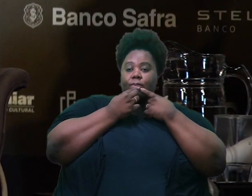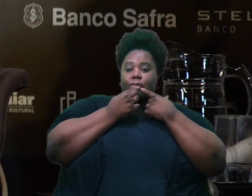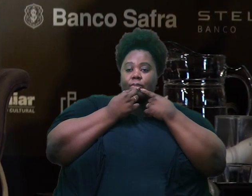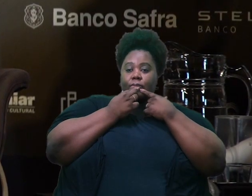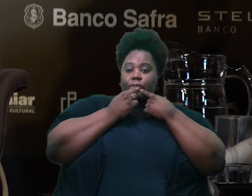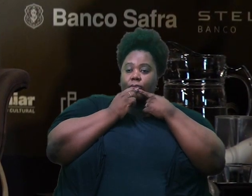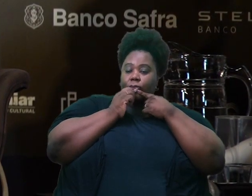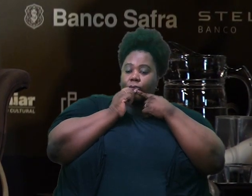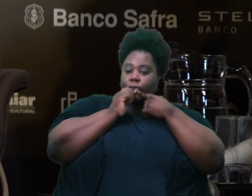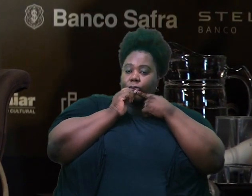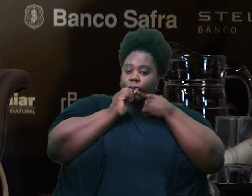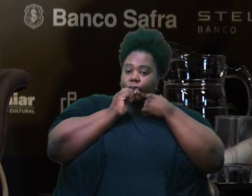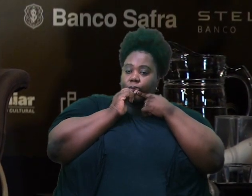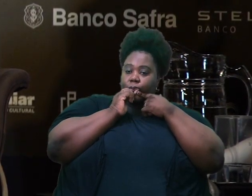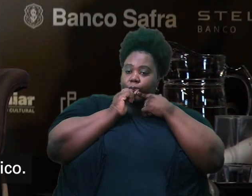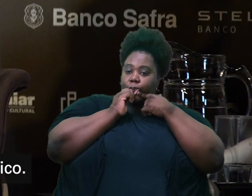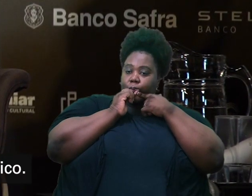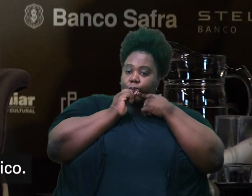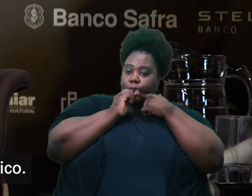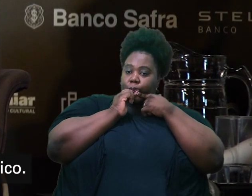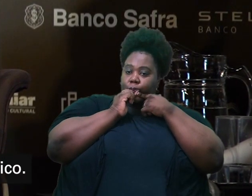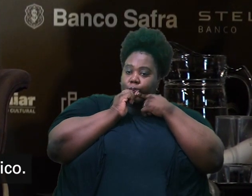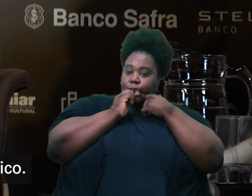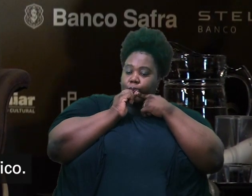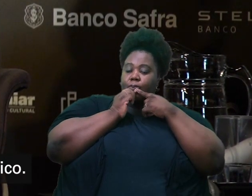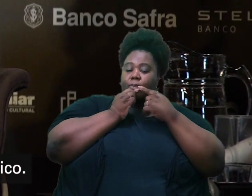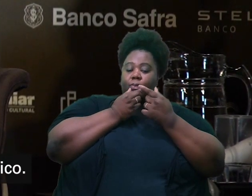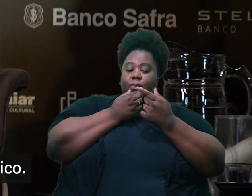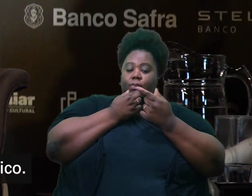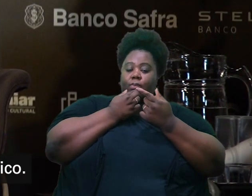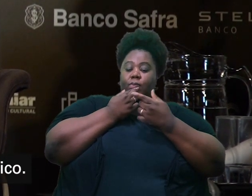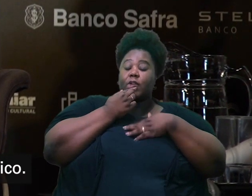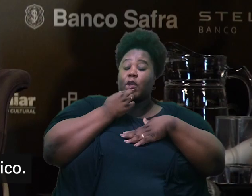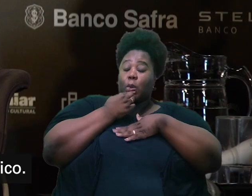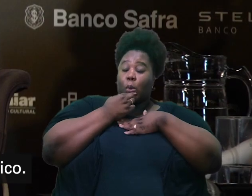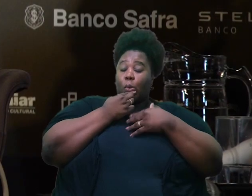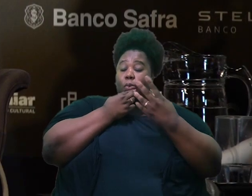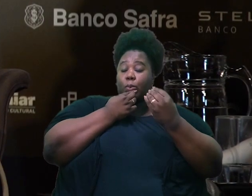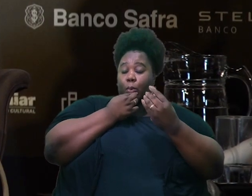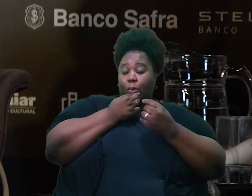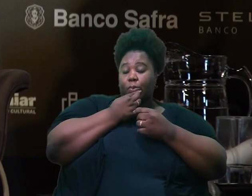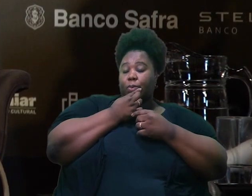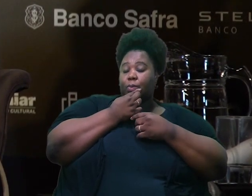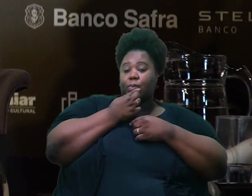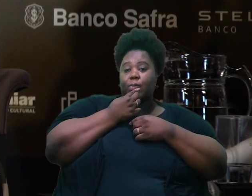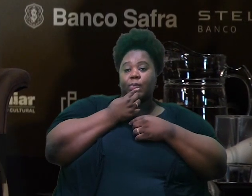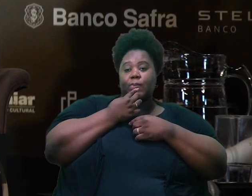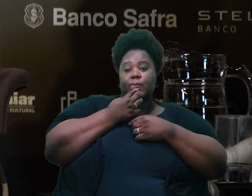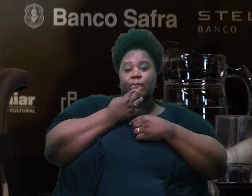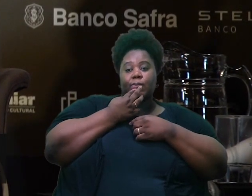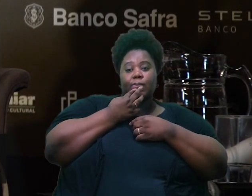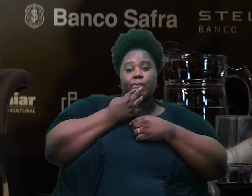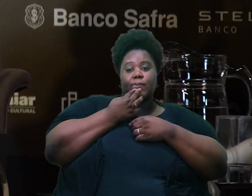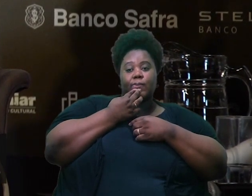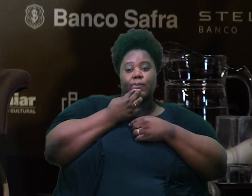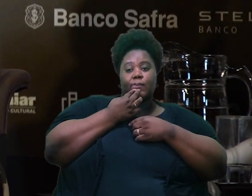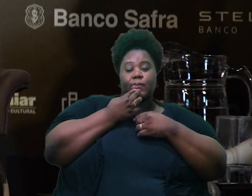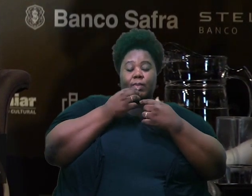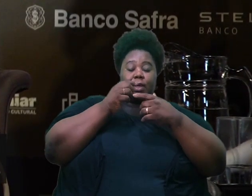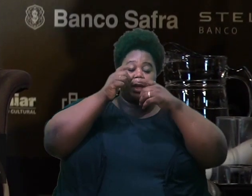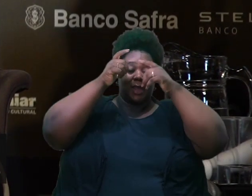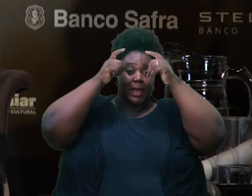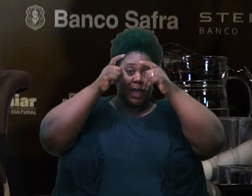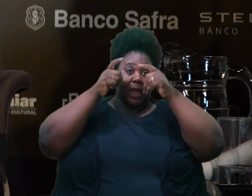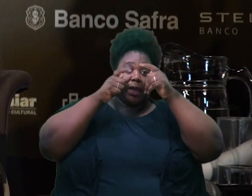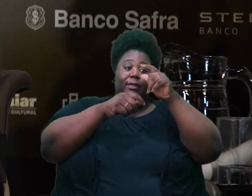eu gosto muito disso, porque isso não é um título honorífico, né? Ser uma rainha do reinado,